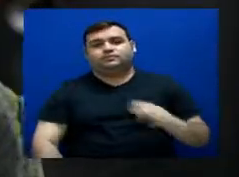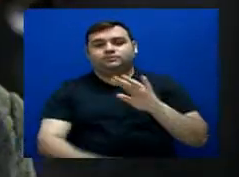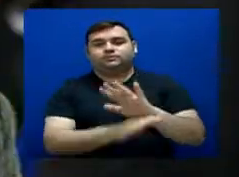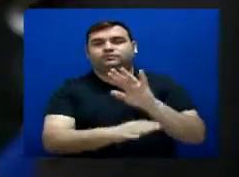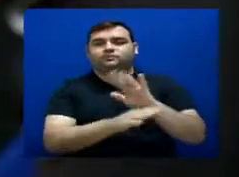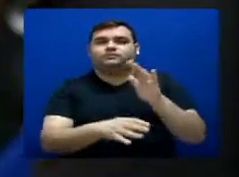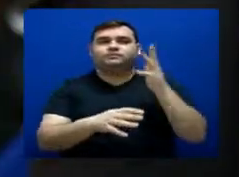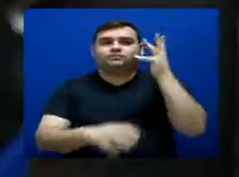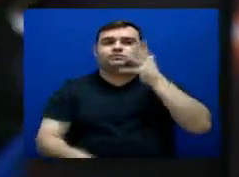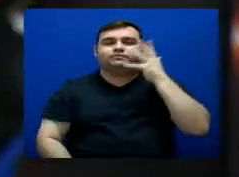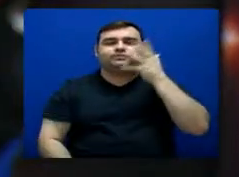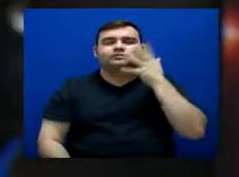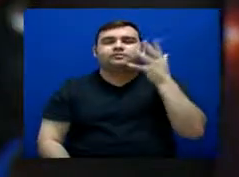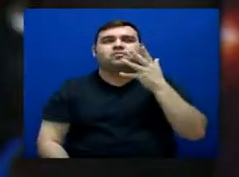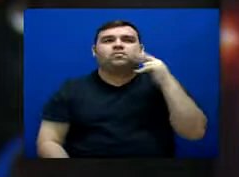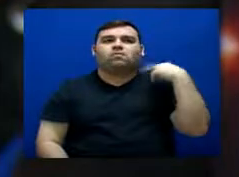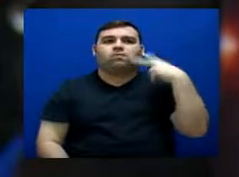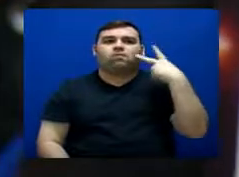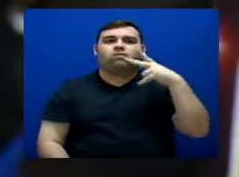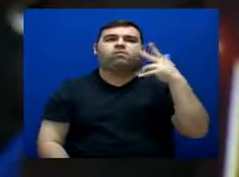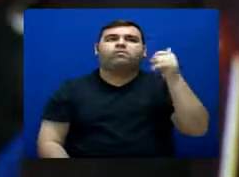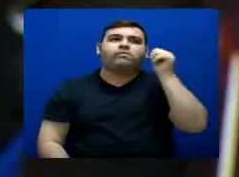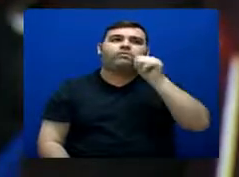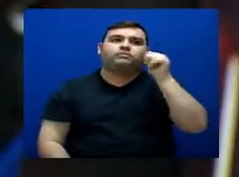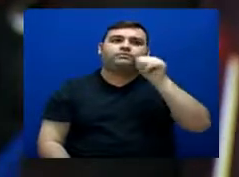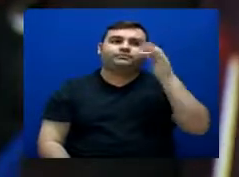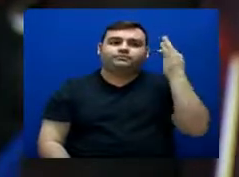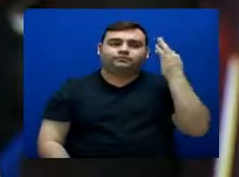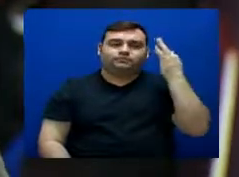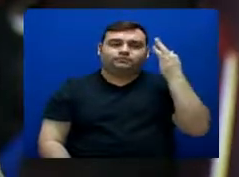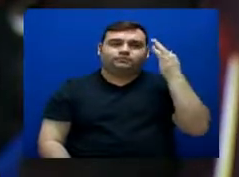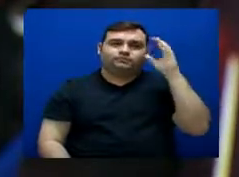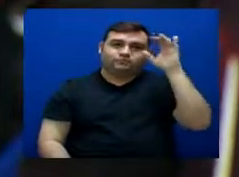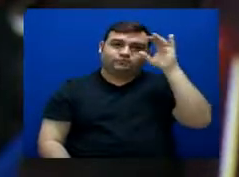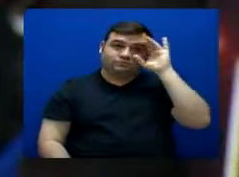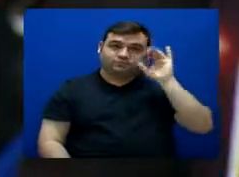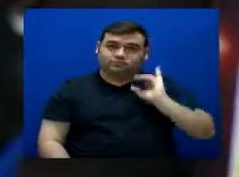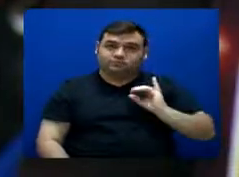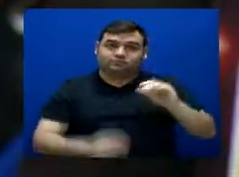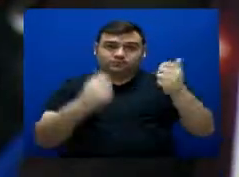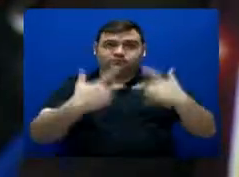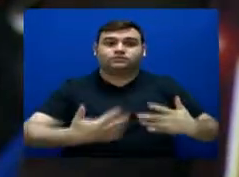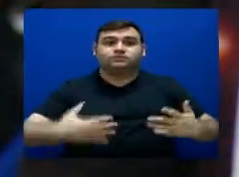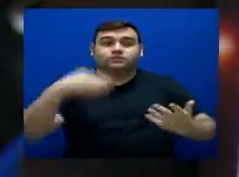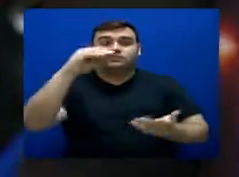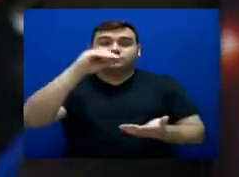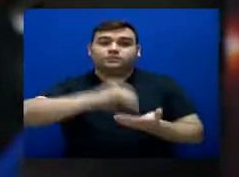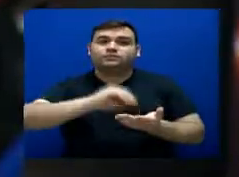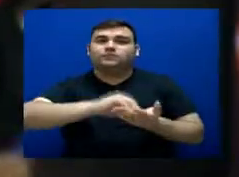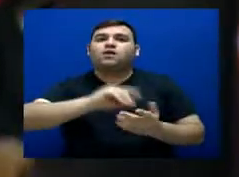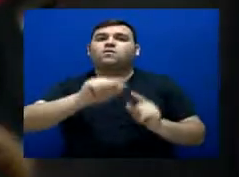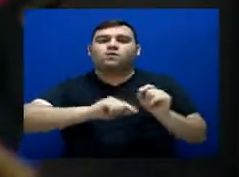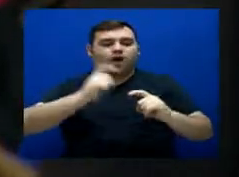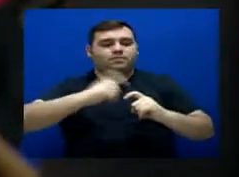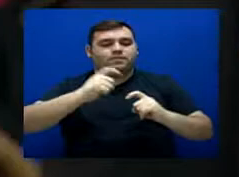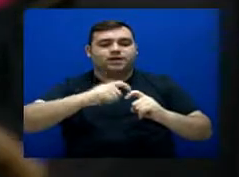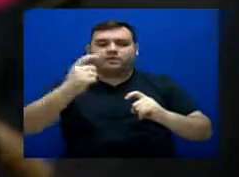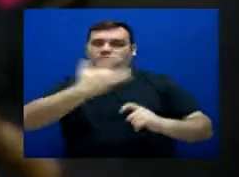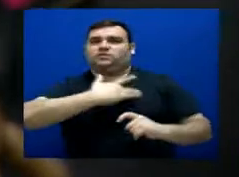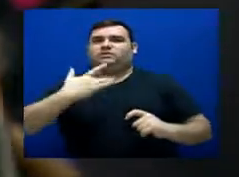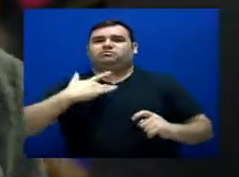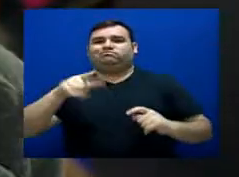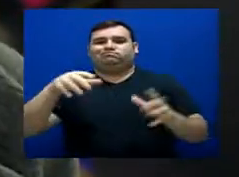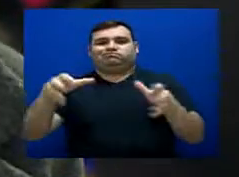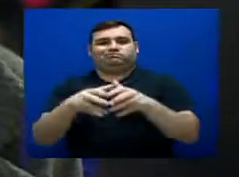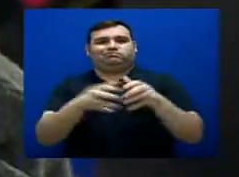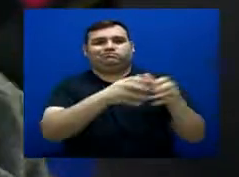contribuindo aí nas falas dos vereadores, da vereadora que falou, referente à falta de médicos, né, nos setores aí da saúde.